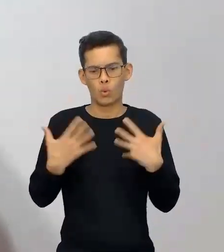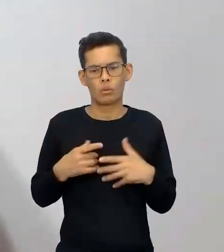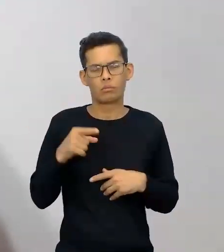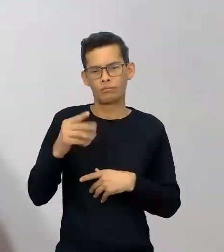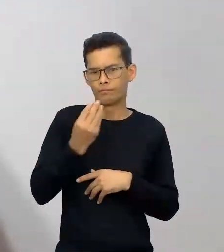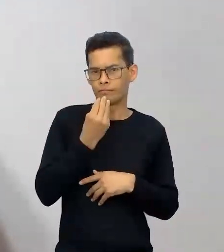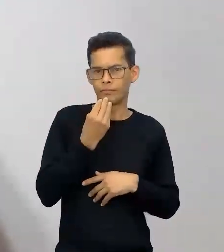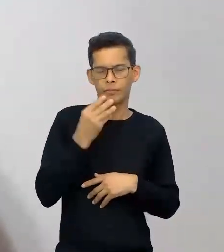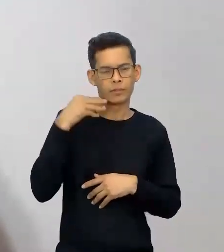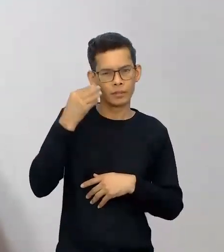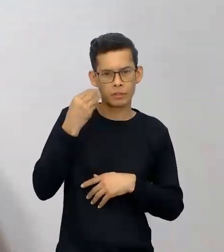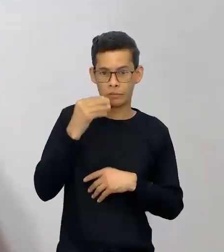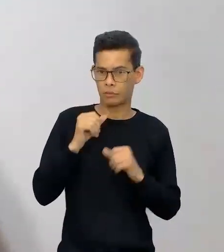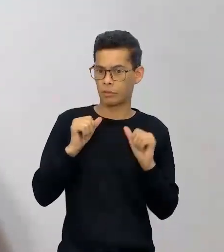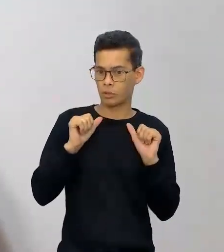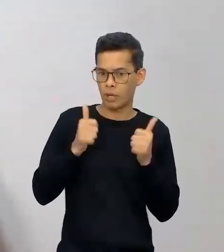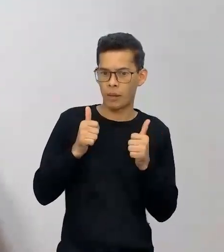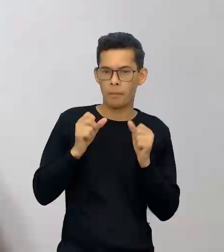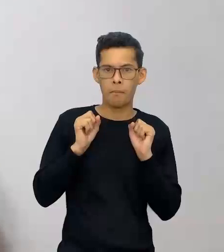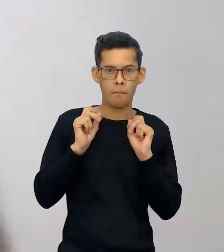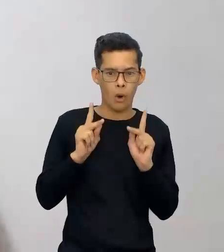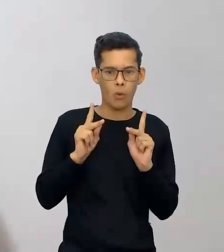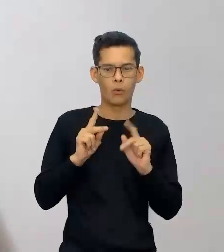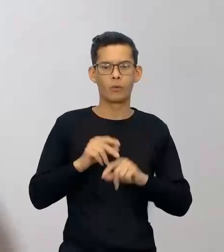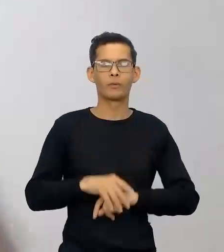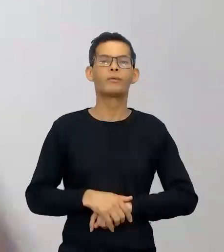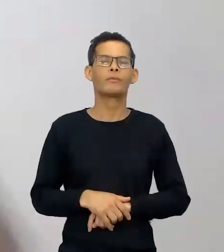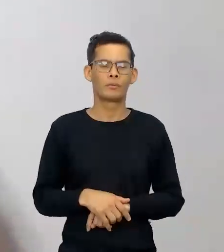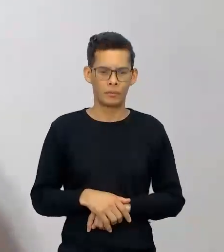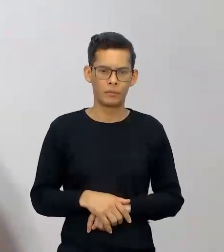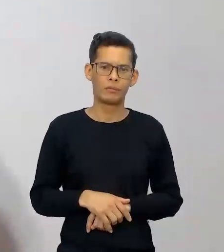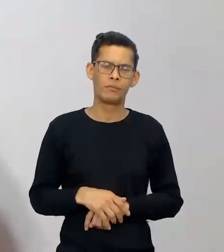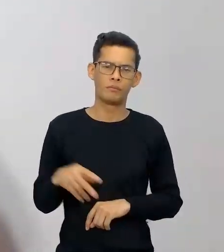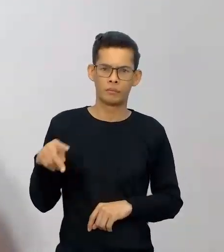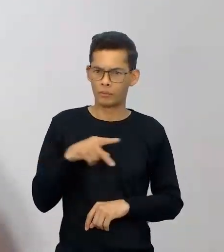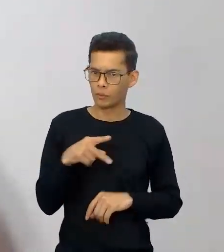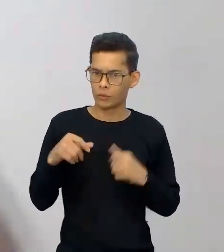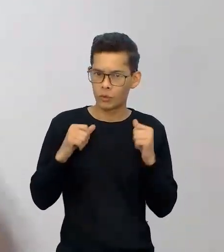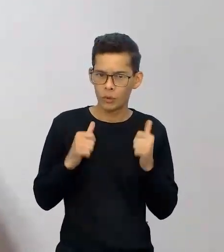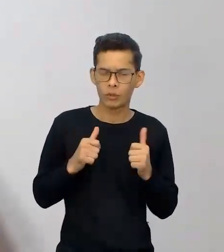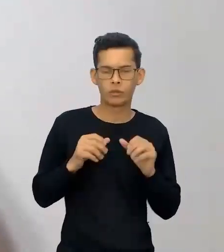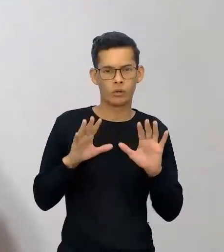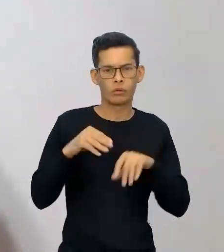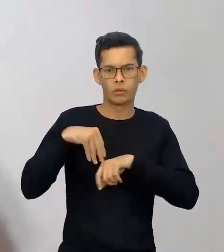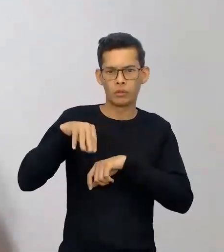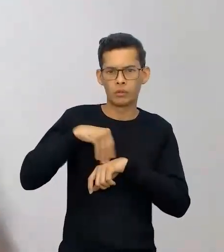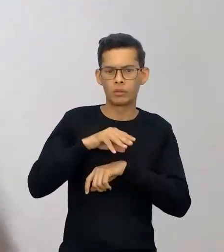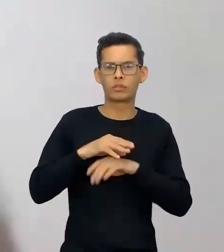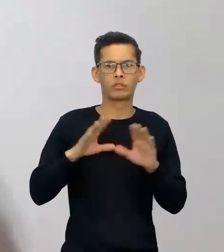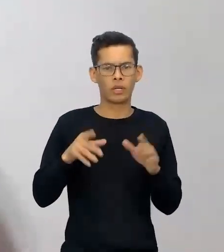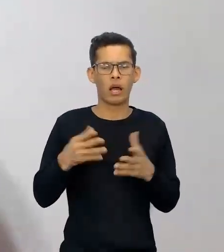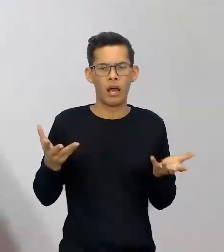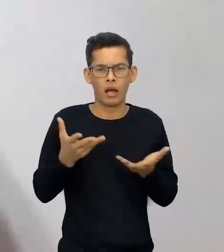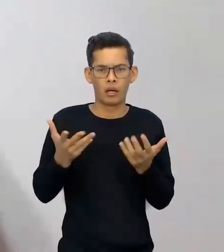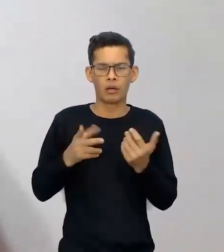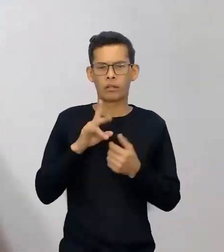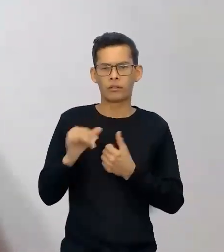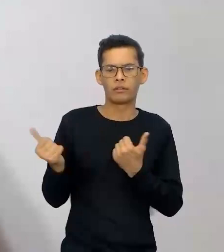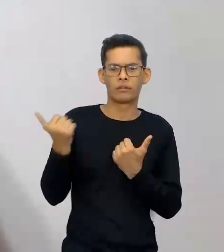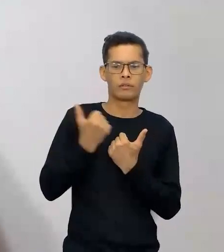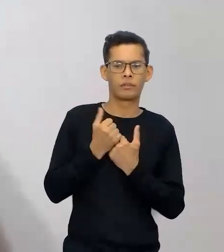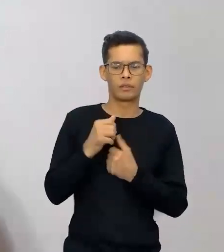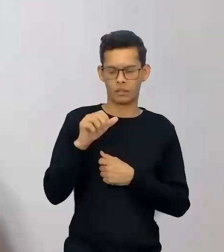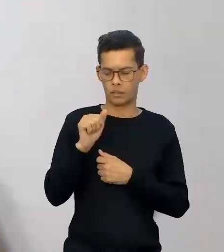de experimentação. Tá bom, professor? E professora, então, dado isso, eu vou passar para a minha